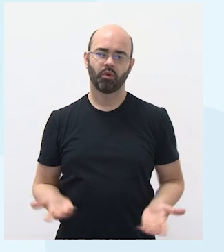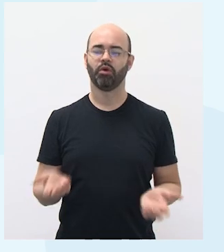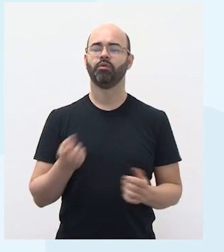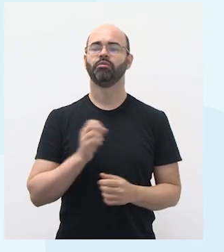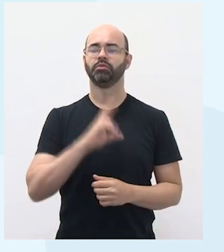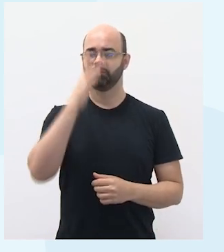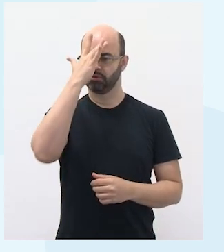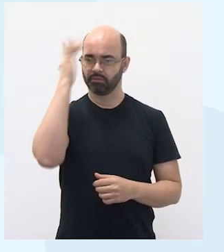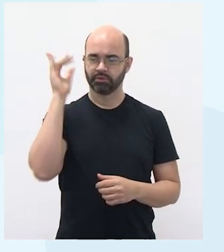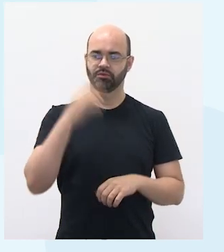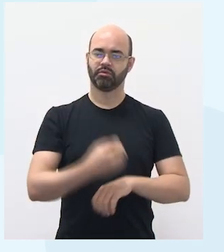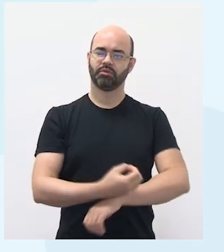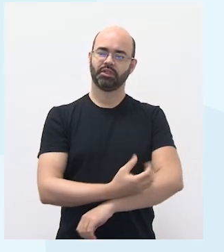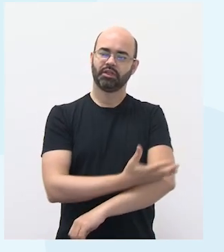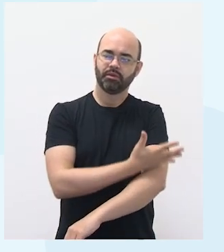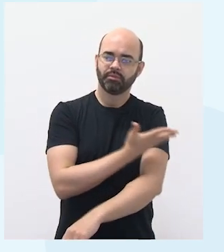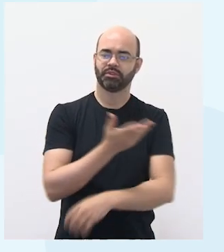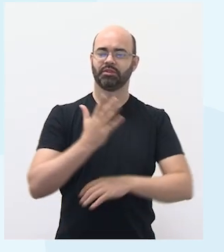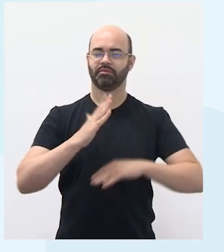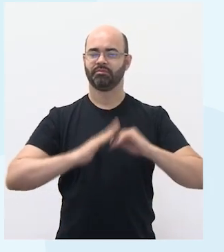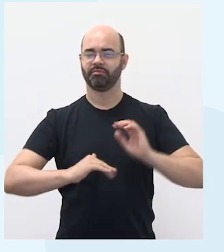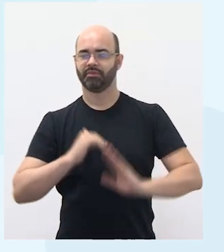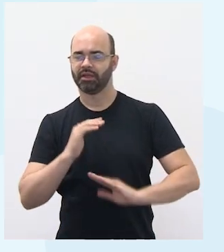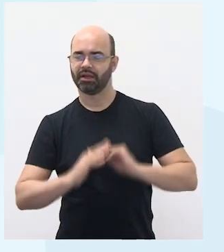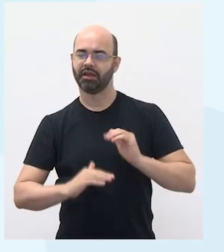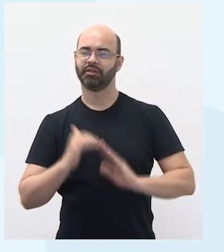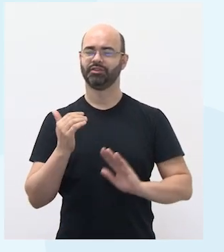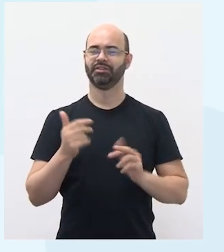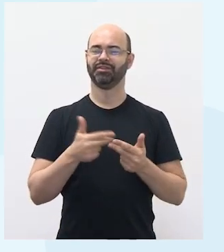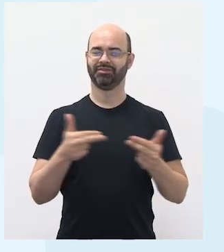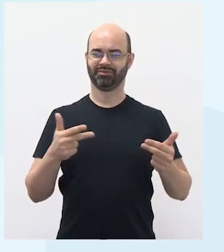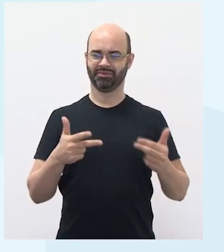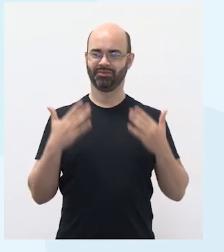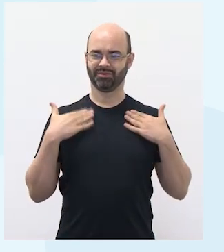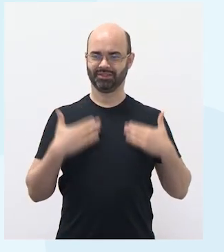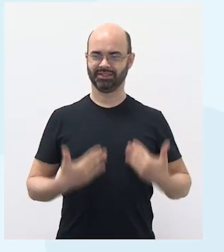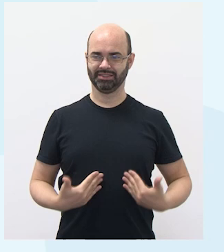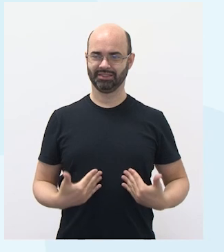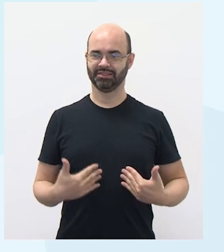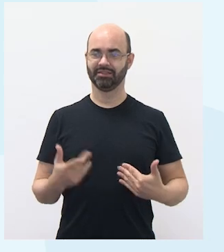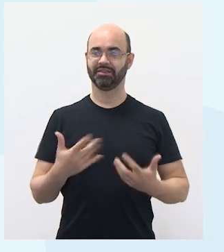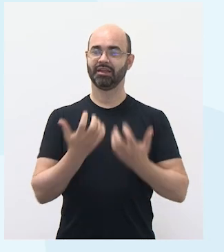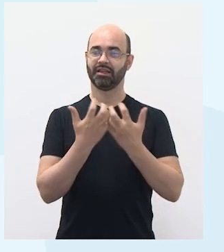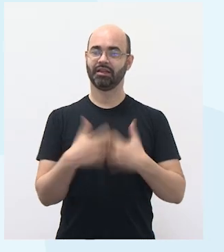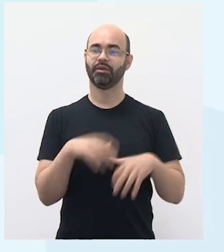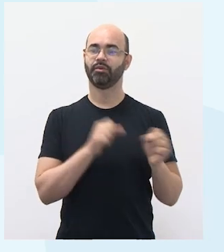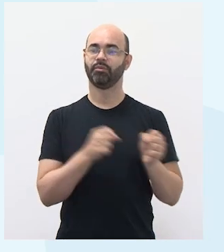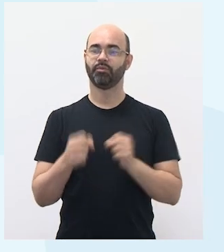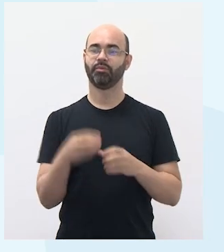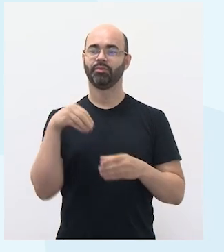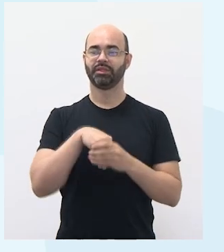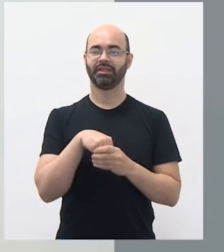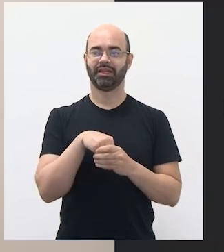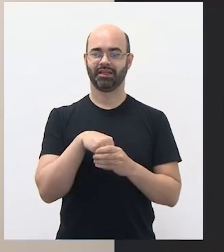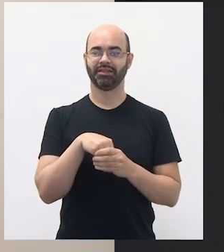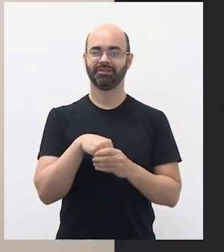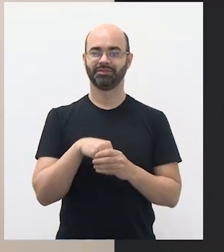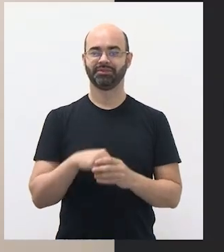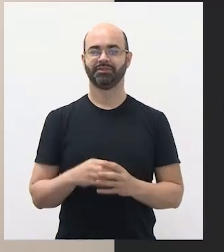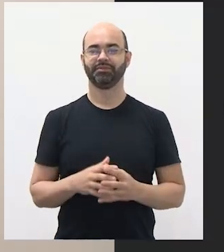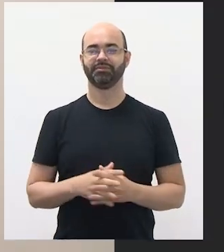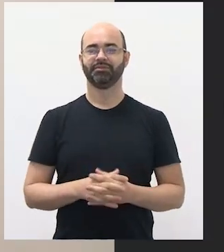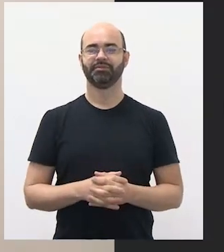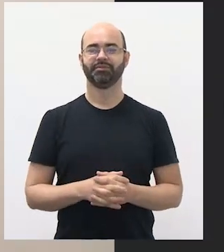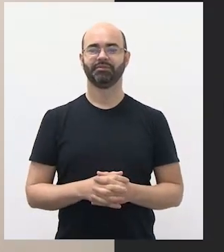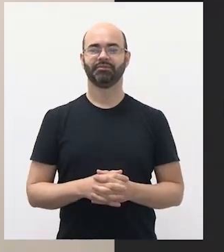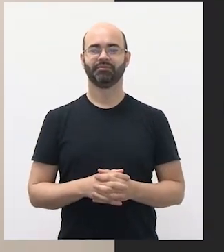pessoas, emoções, práticas e coisas dentro da estrutura de poder. Então, é importante que nós